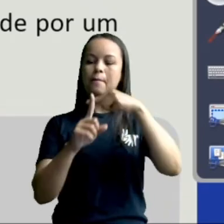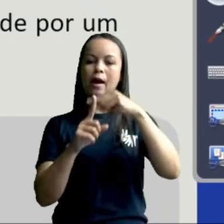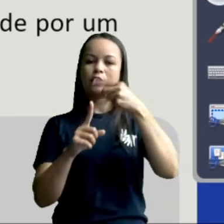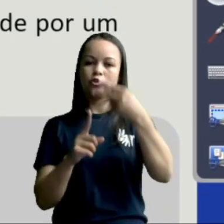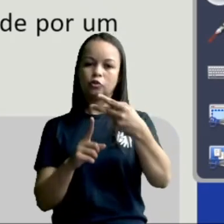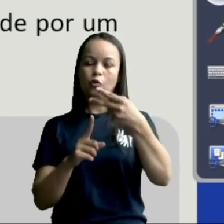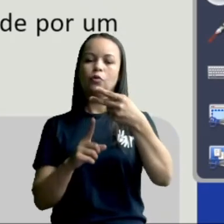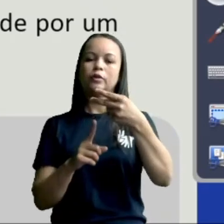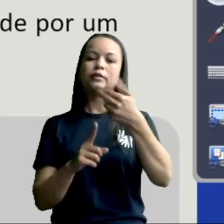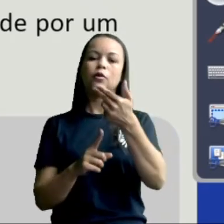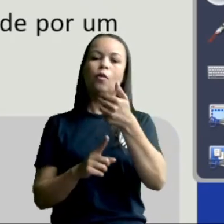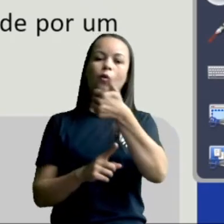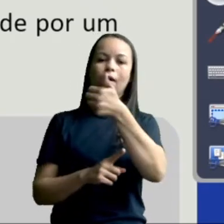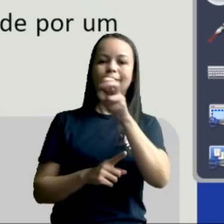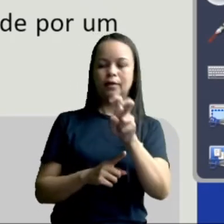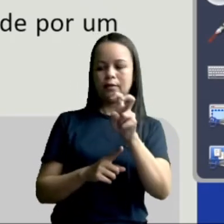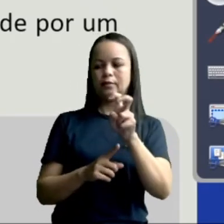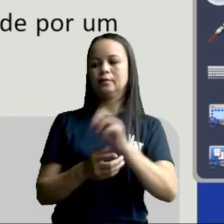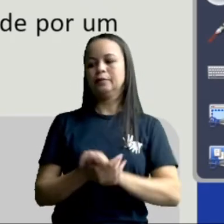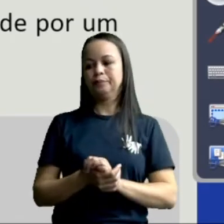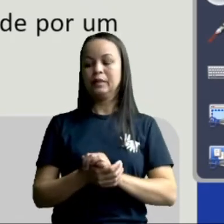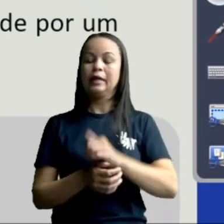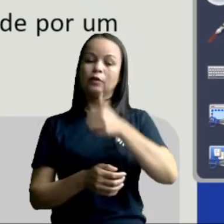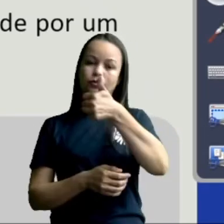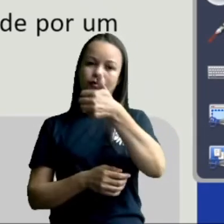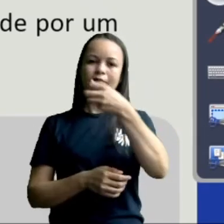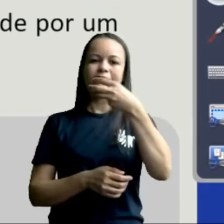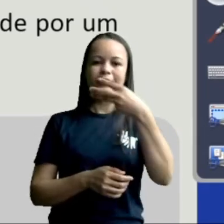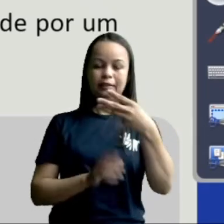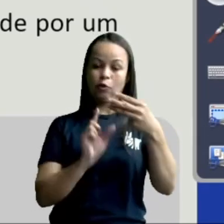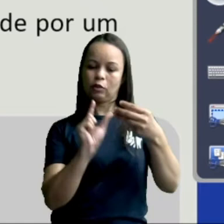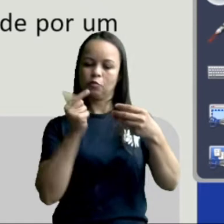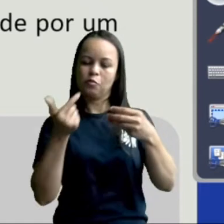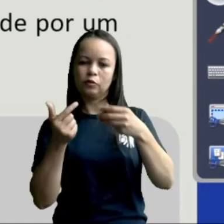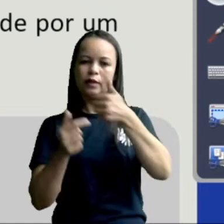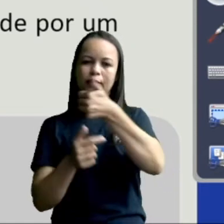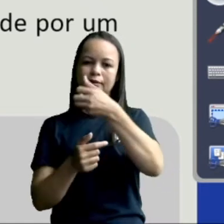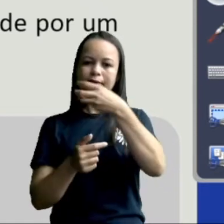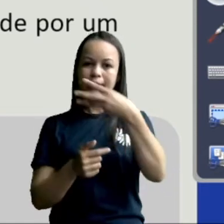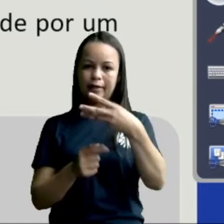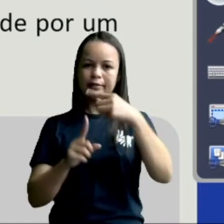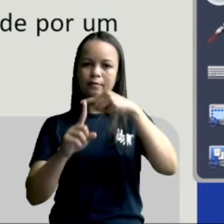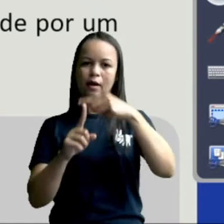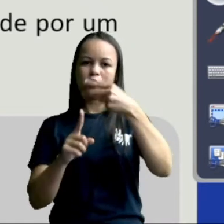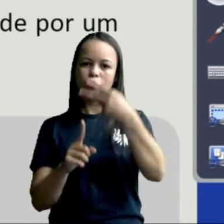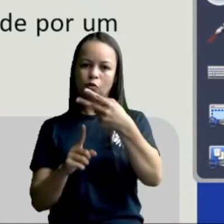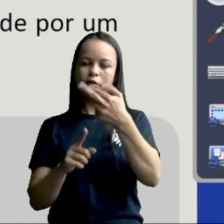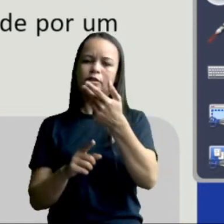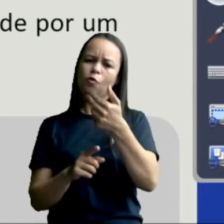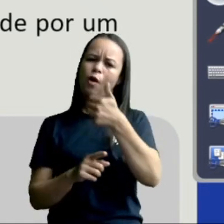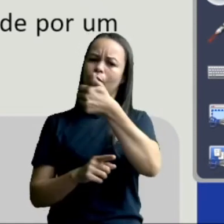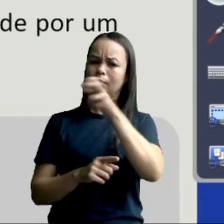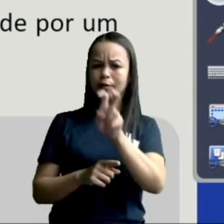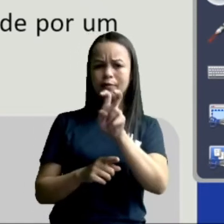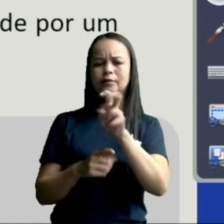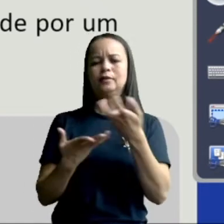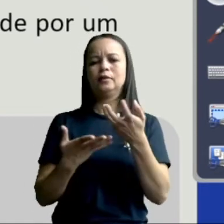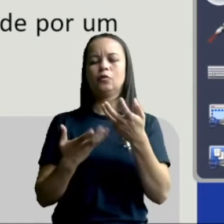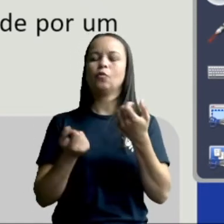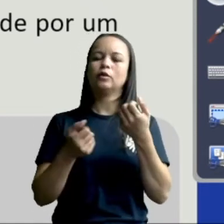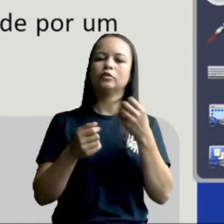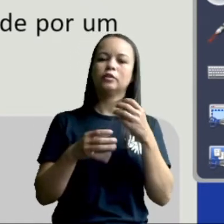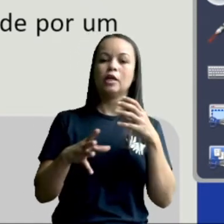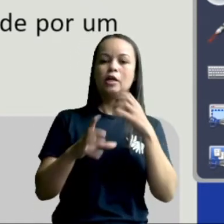2 continua também sendo 15. Então, a propriedade aditiva diz isso. Quando a gente soma ou